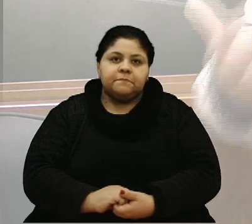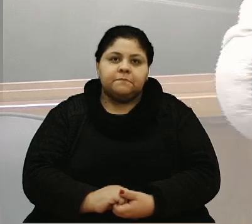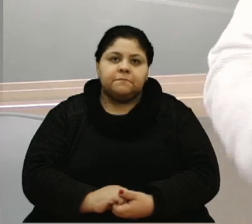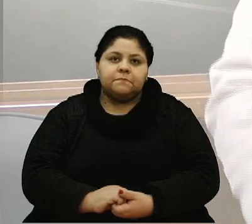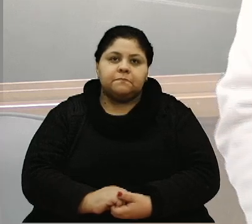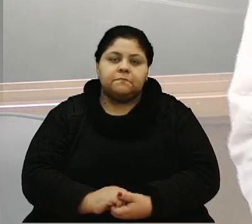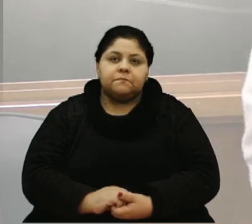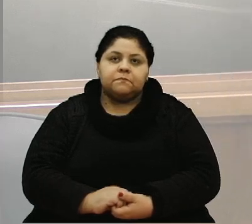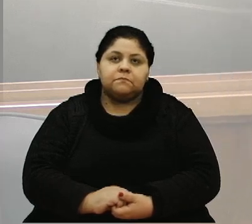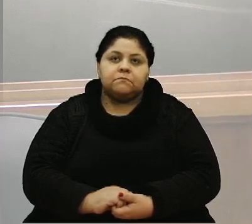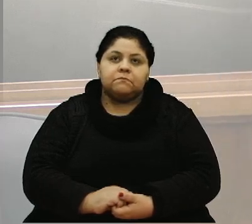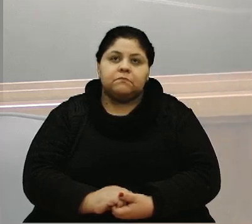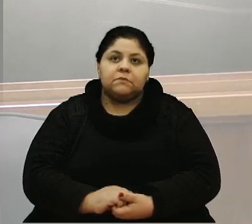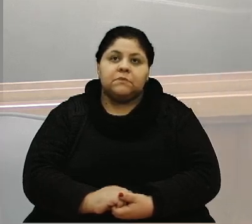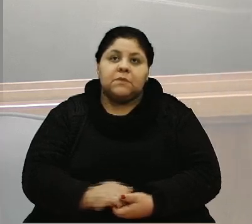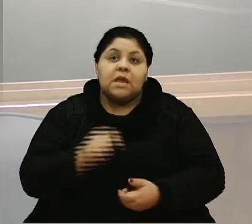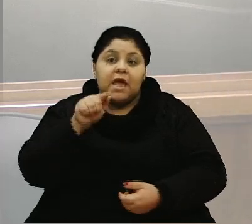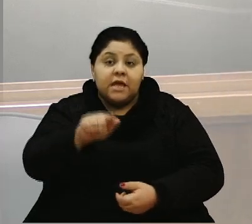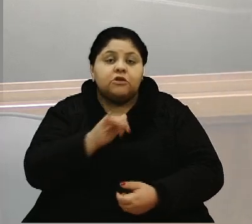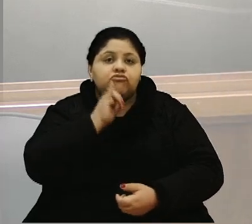E é disso que se trata.